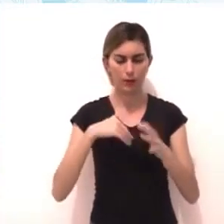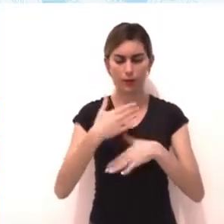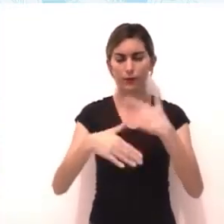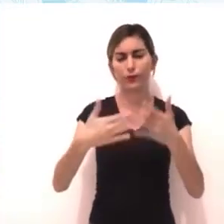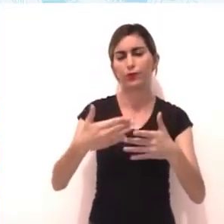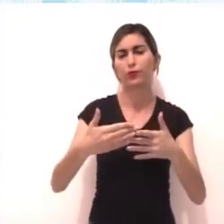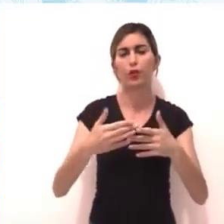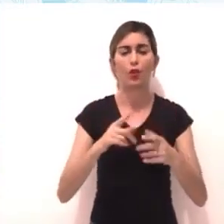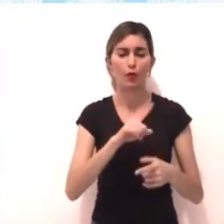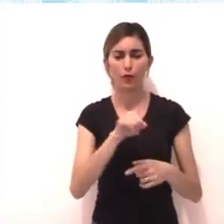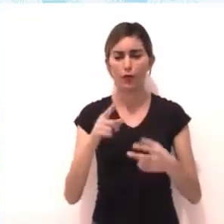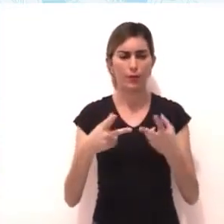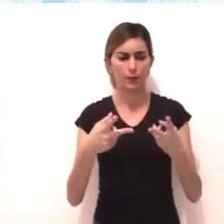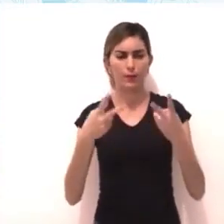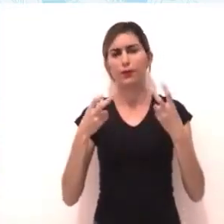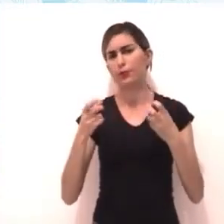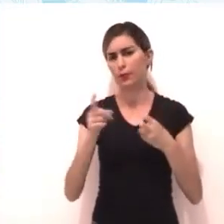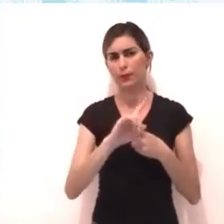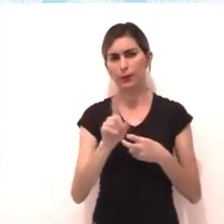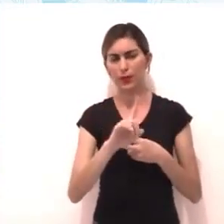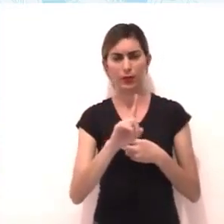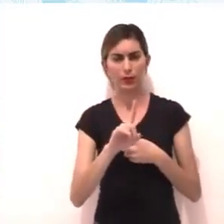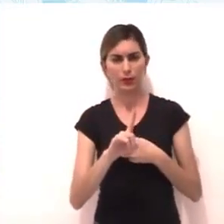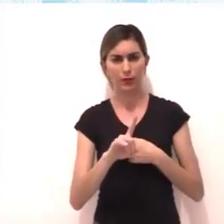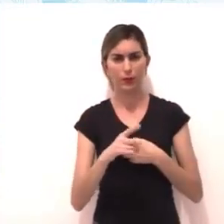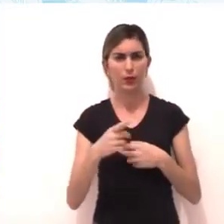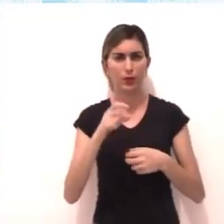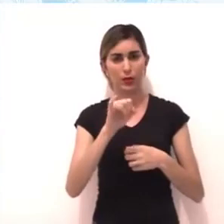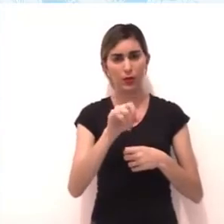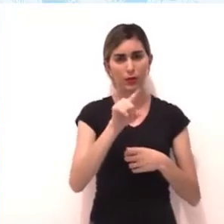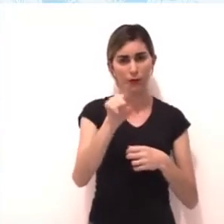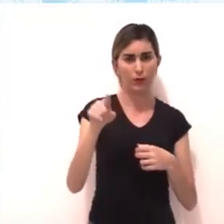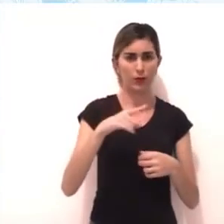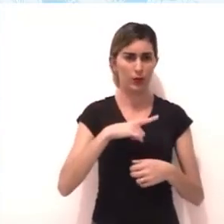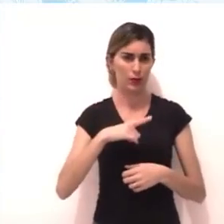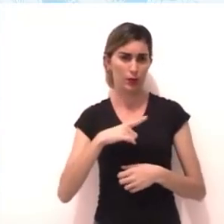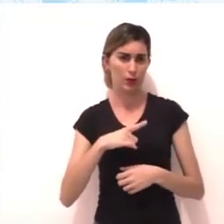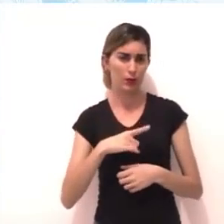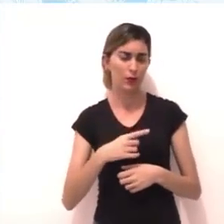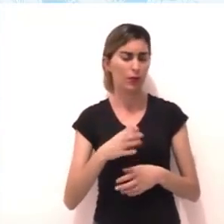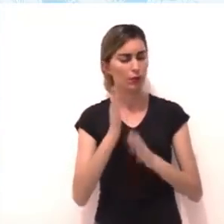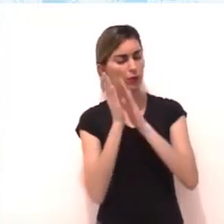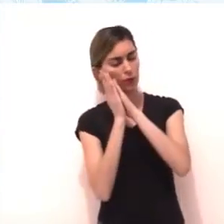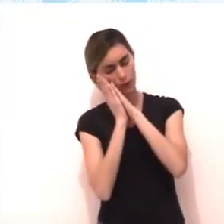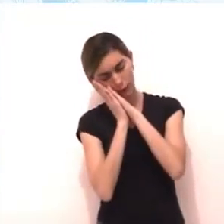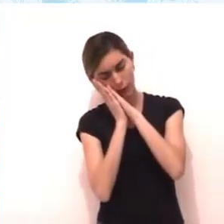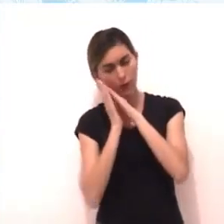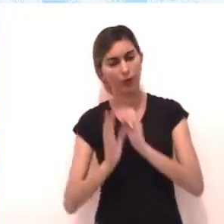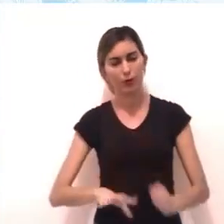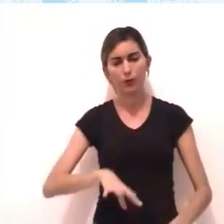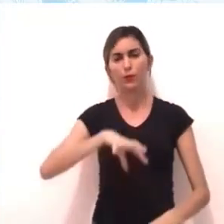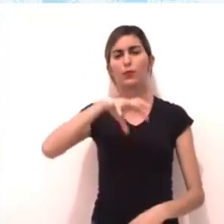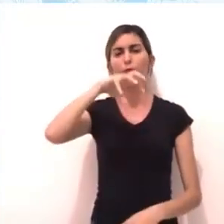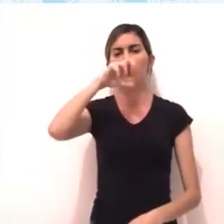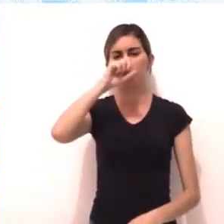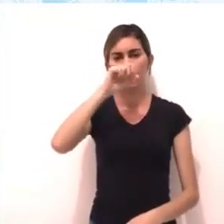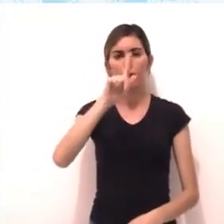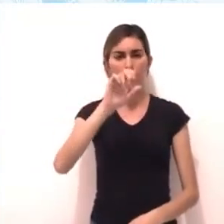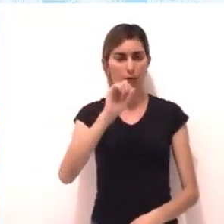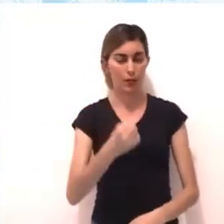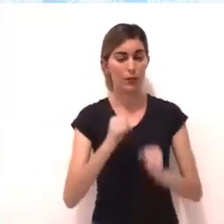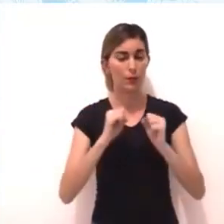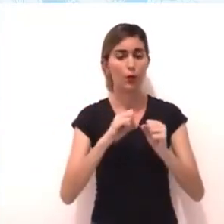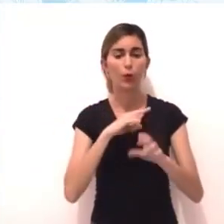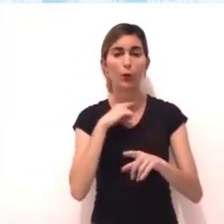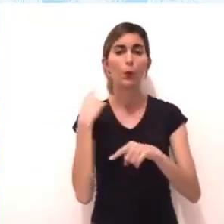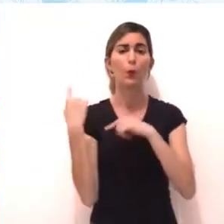produzido, você não percebe. E se você tiver, por exemplo, dormindo e inalar esse gás, você pode